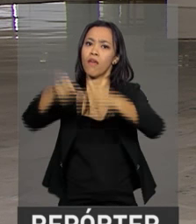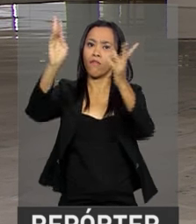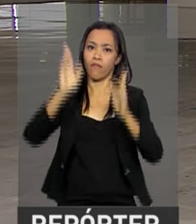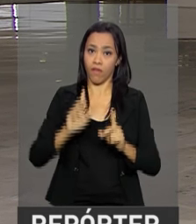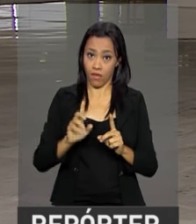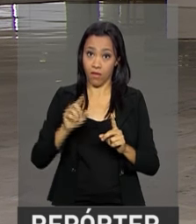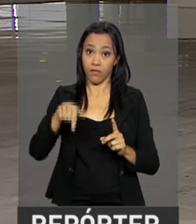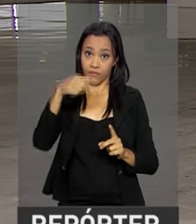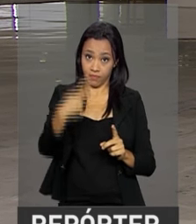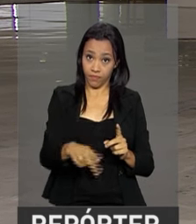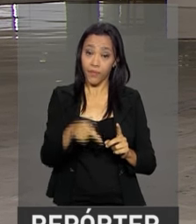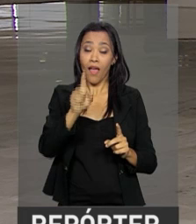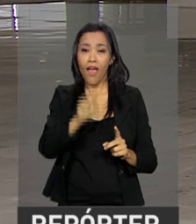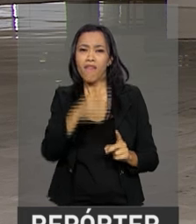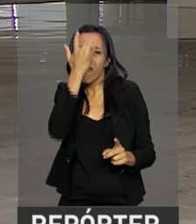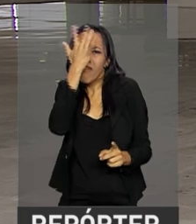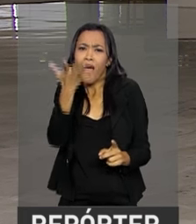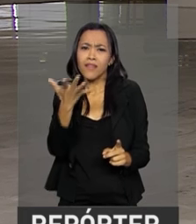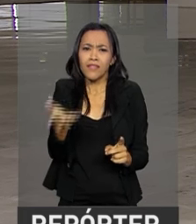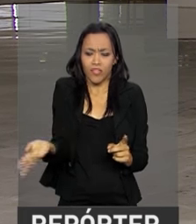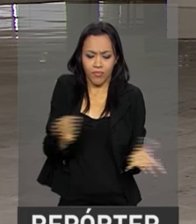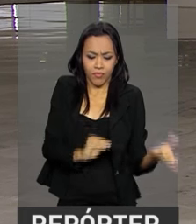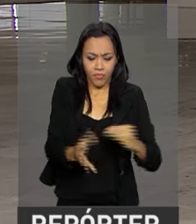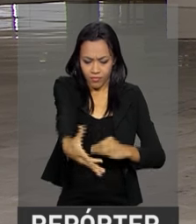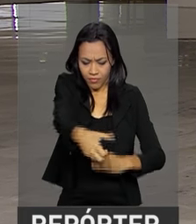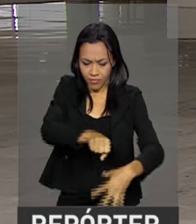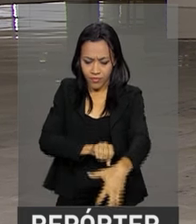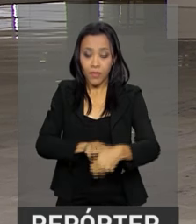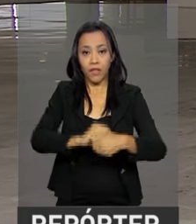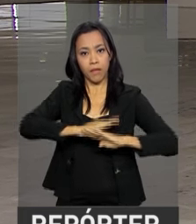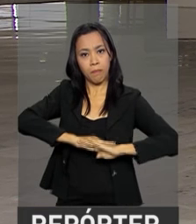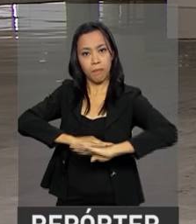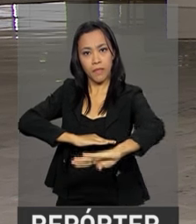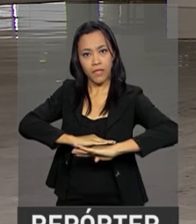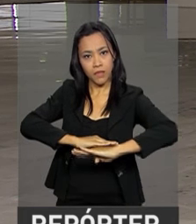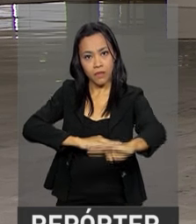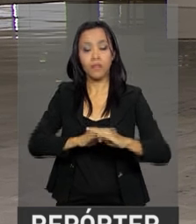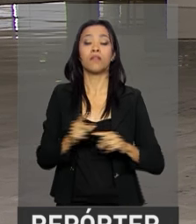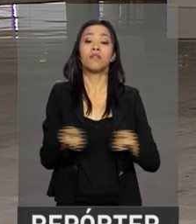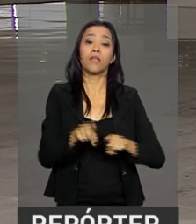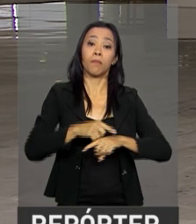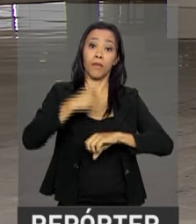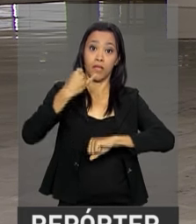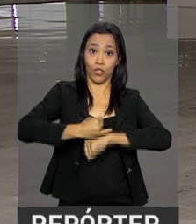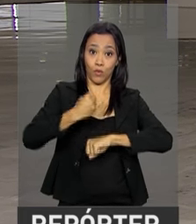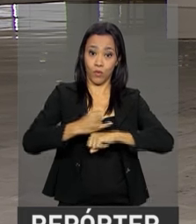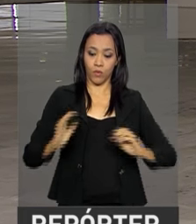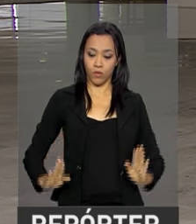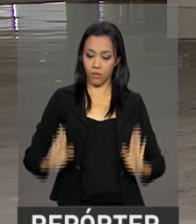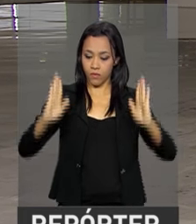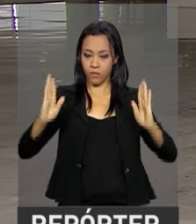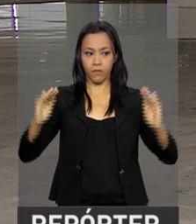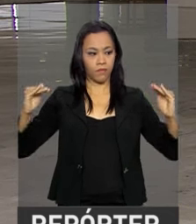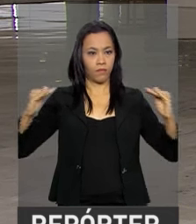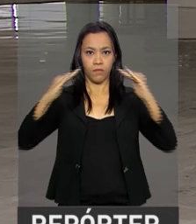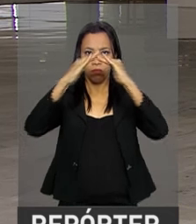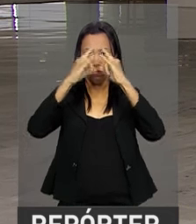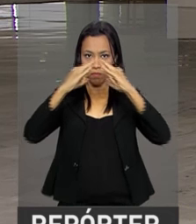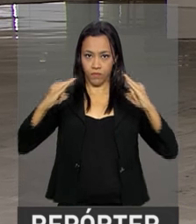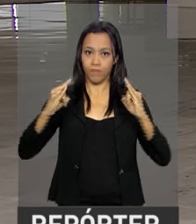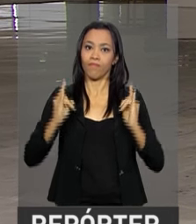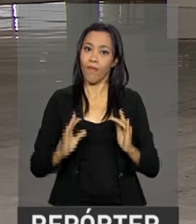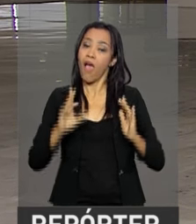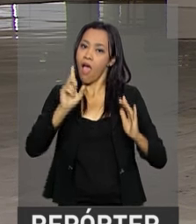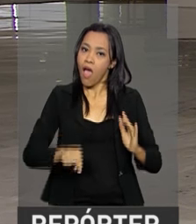Defesa Civil Nacional são fáceis de montar e tem piso e cobertura de PVC e estrutura de alumínio. Elas vão ser usadas por